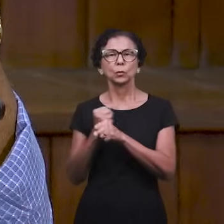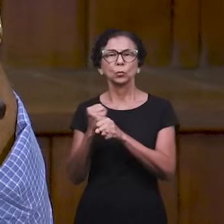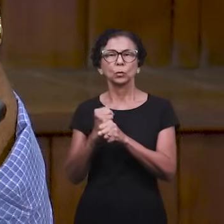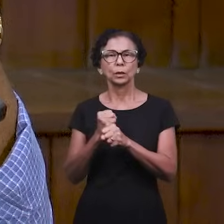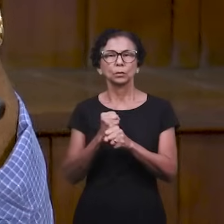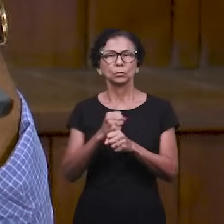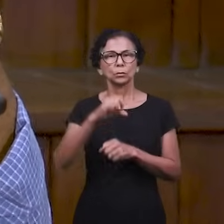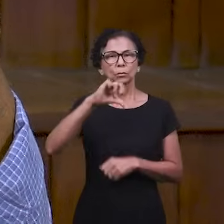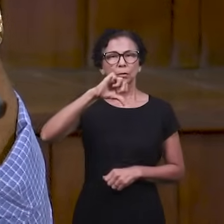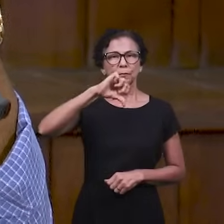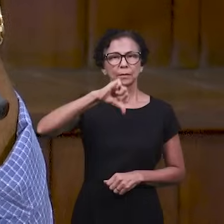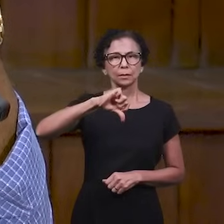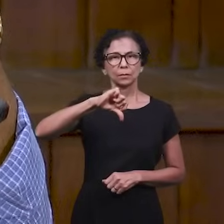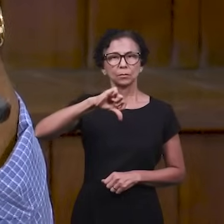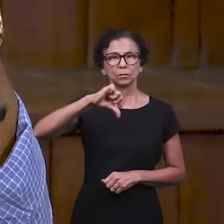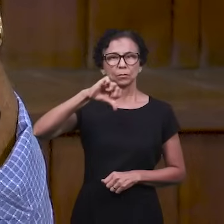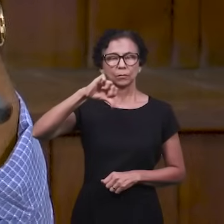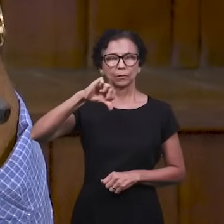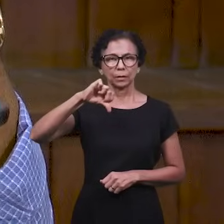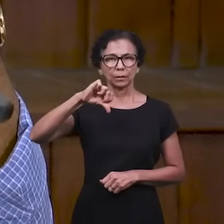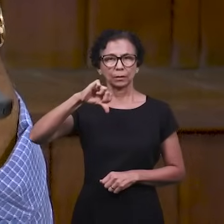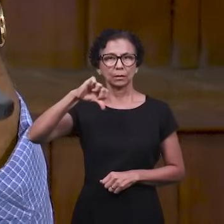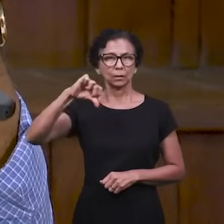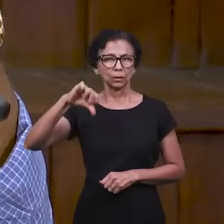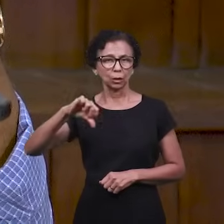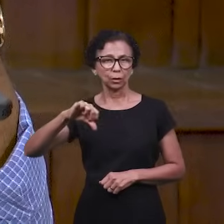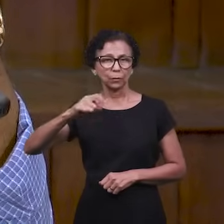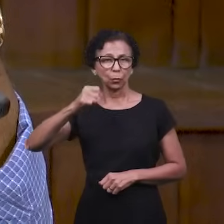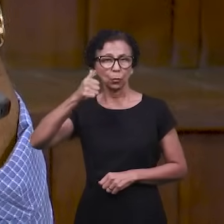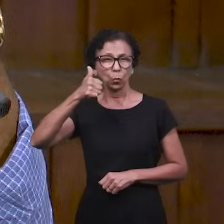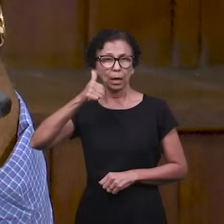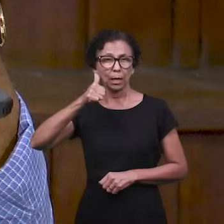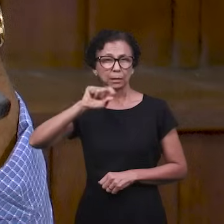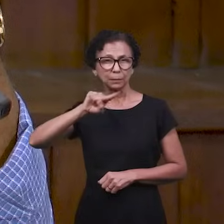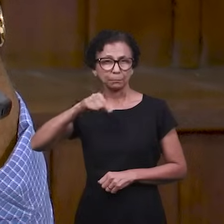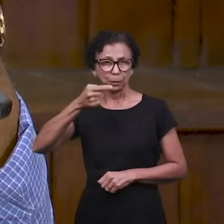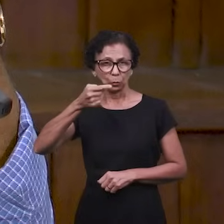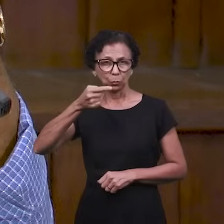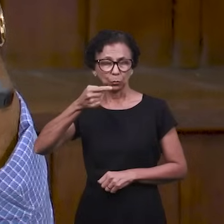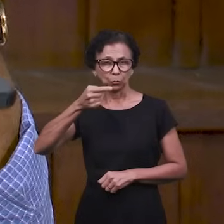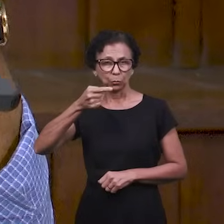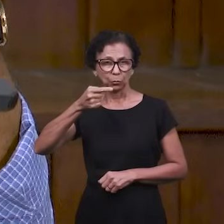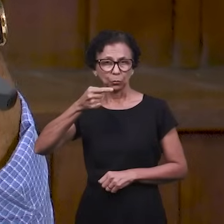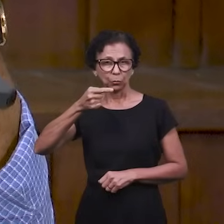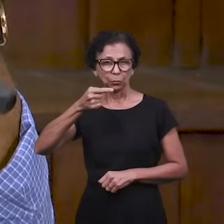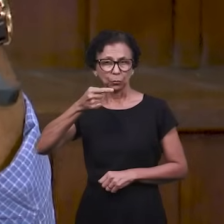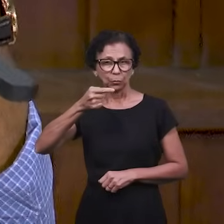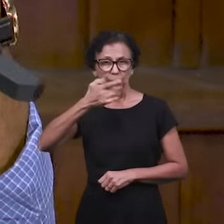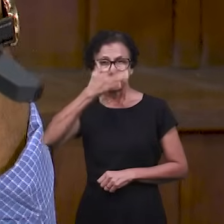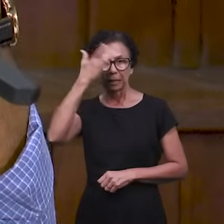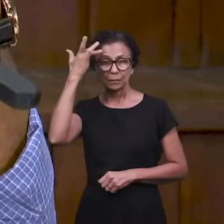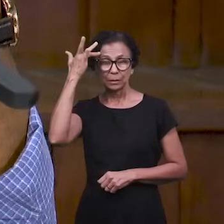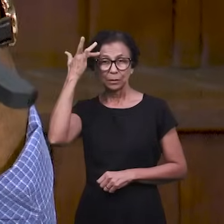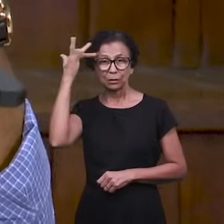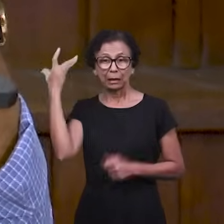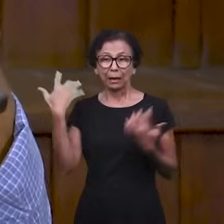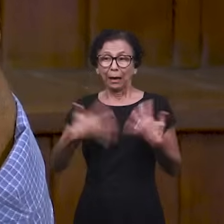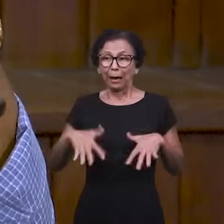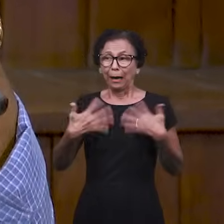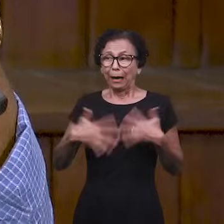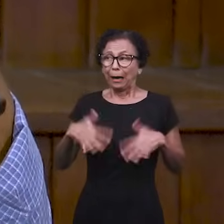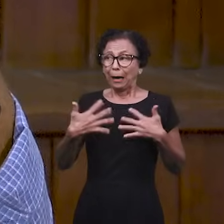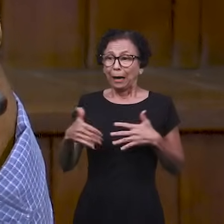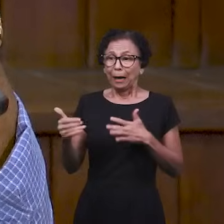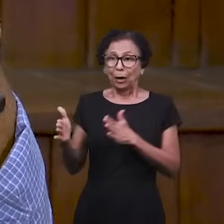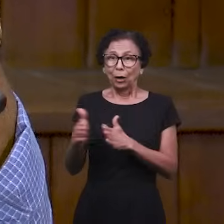999, perto do ano 1000, as pessoas estavam desesperadas, porque estava chegando o ano 1000, e todo mundo pensando